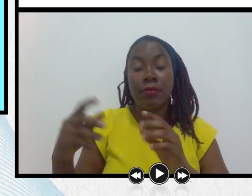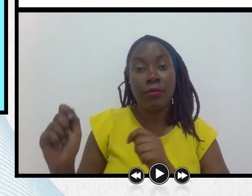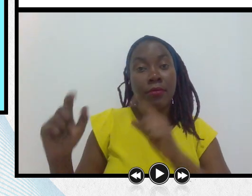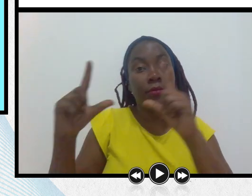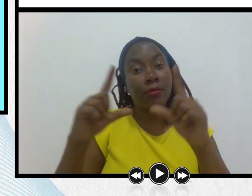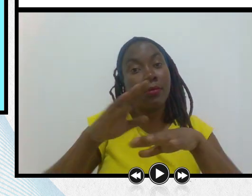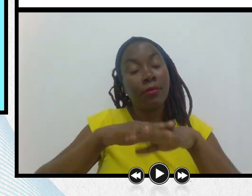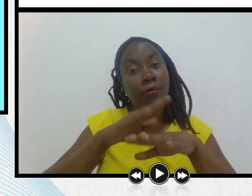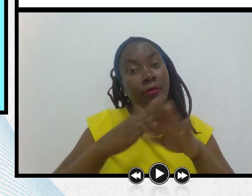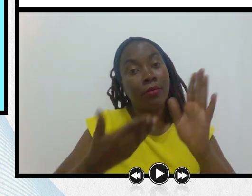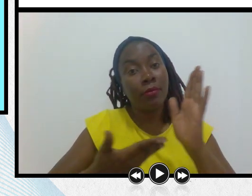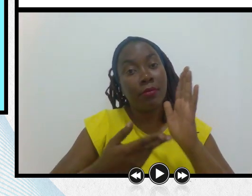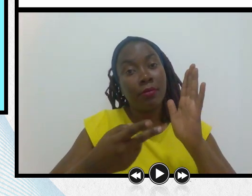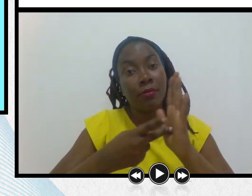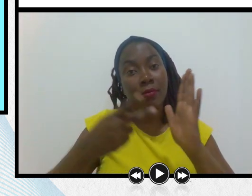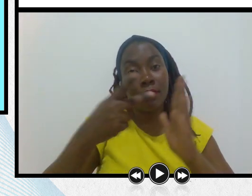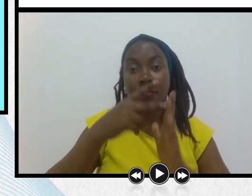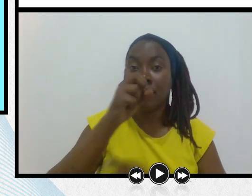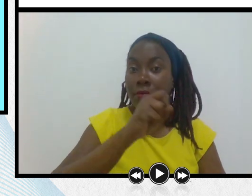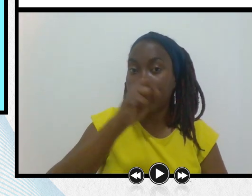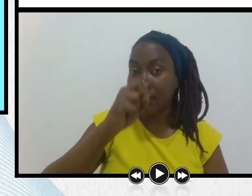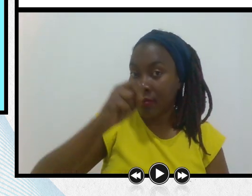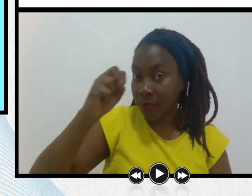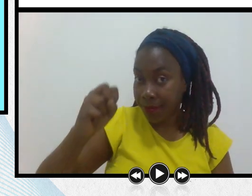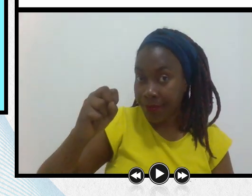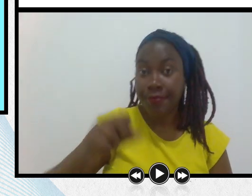colocado lá na portaria 888.